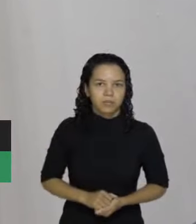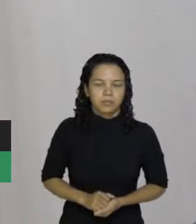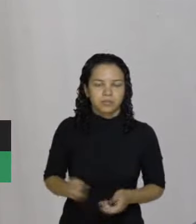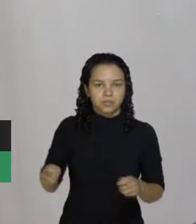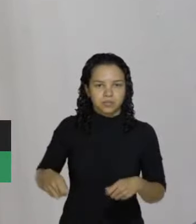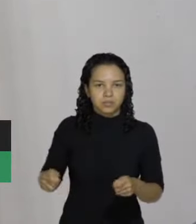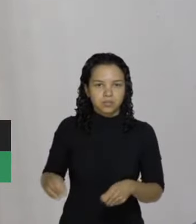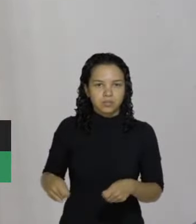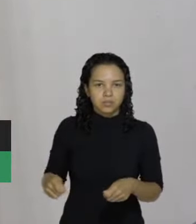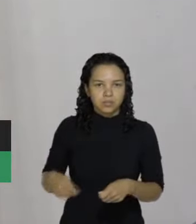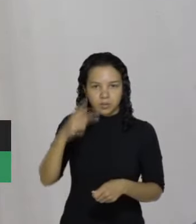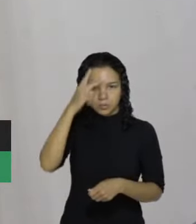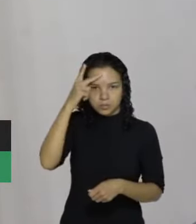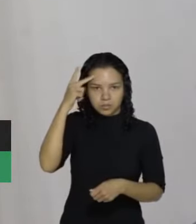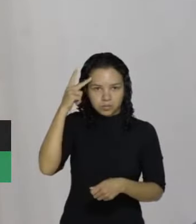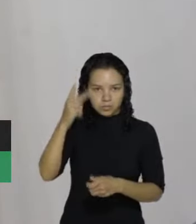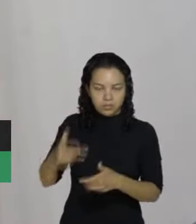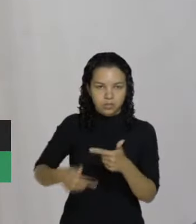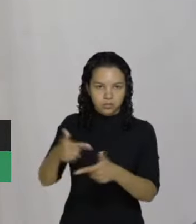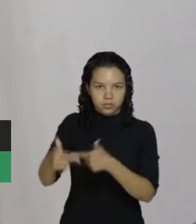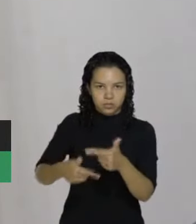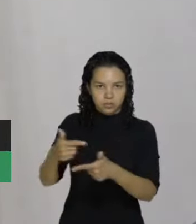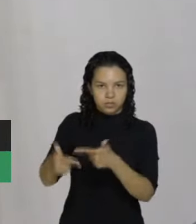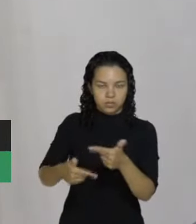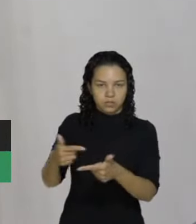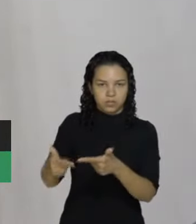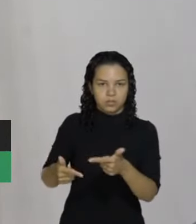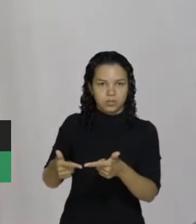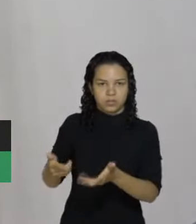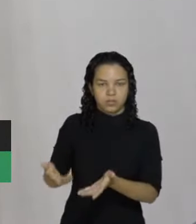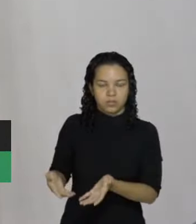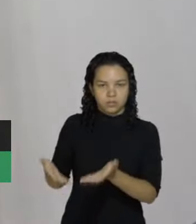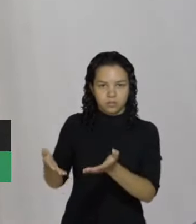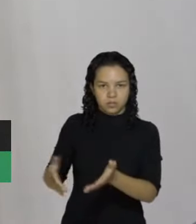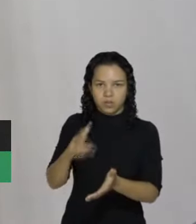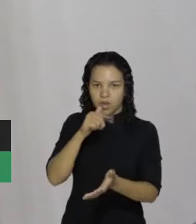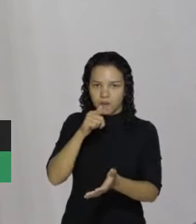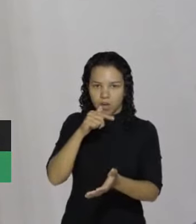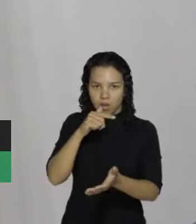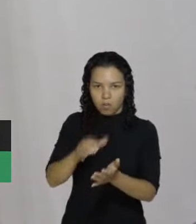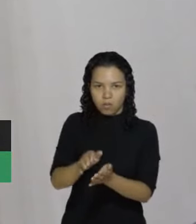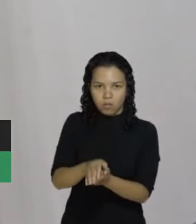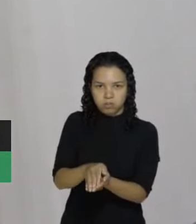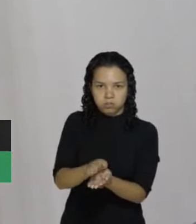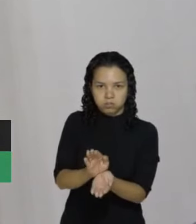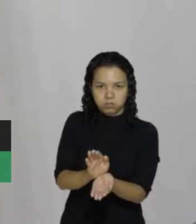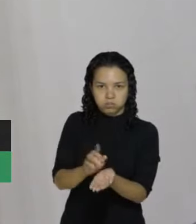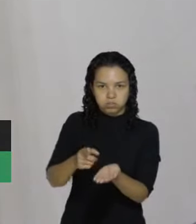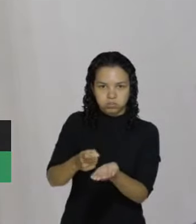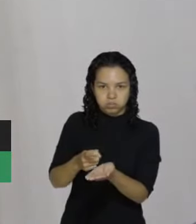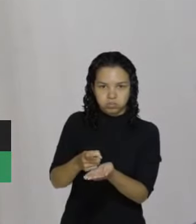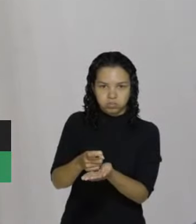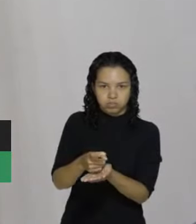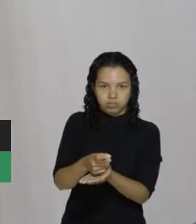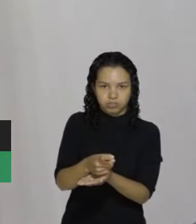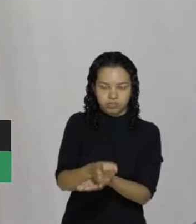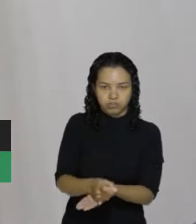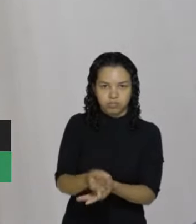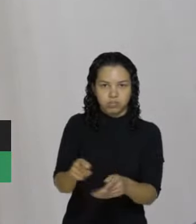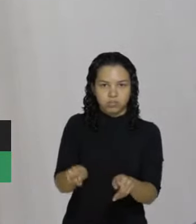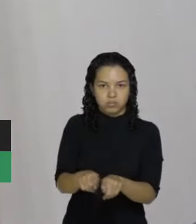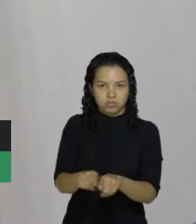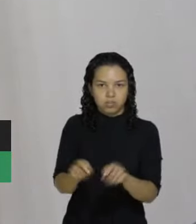aos maricultores alternativas à sazonalidade do cultivo de ostras e mariscos e aos infortúnios da maré